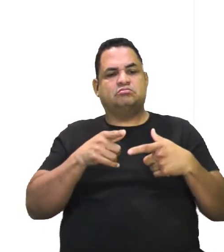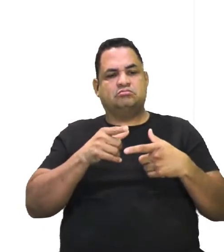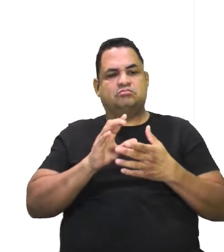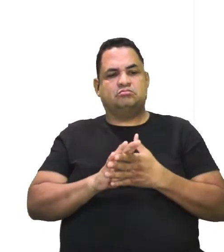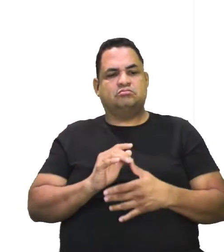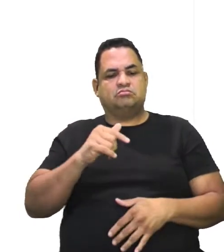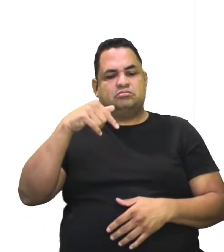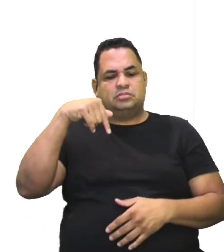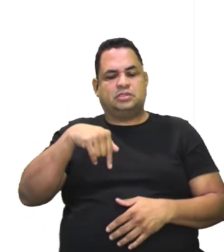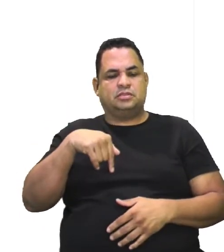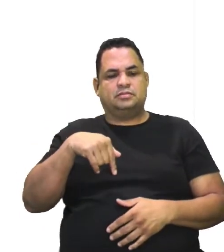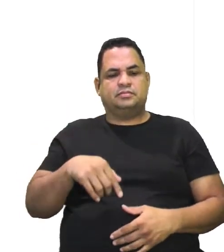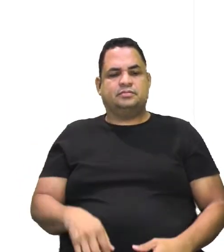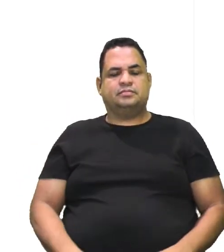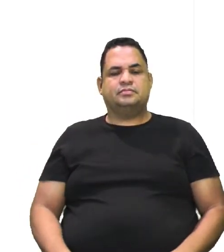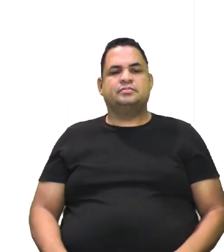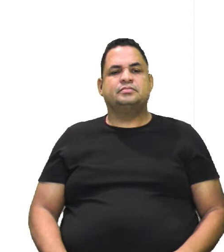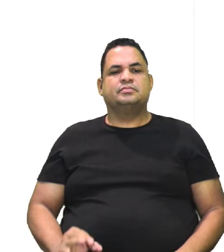ponto Q.